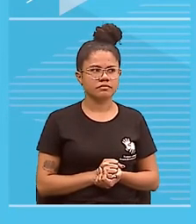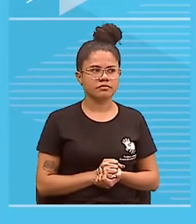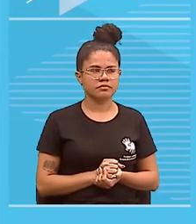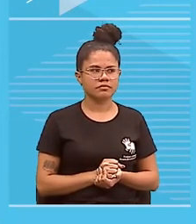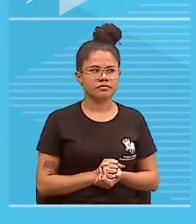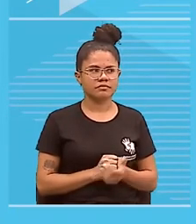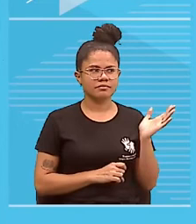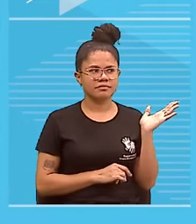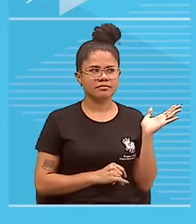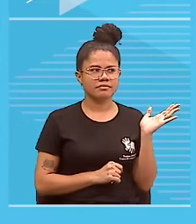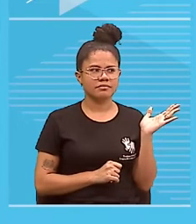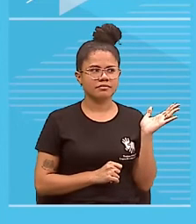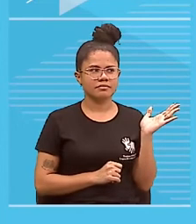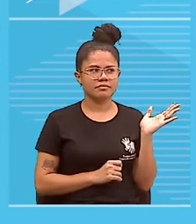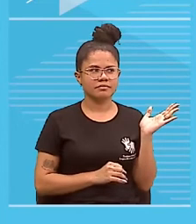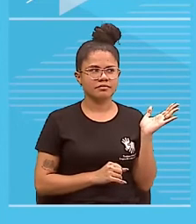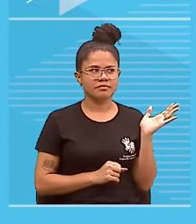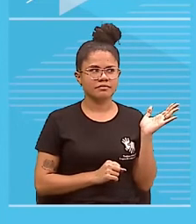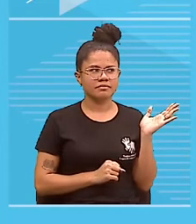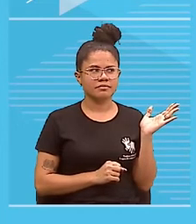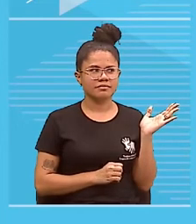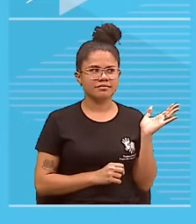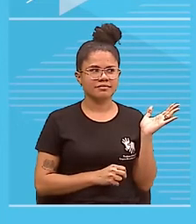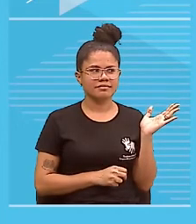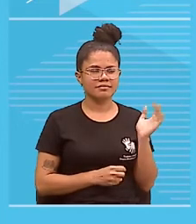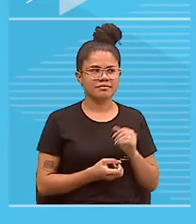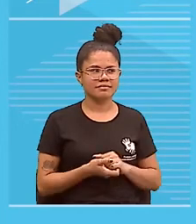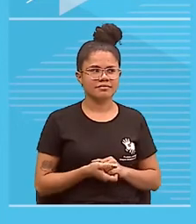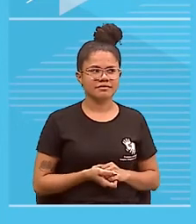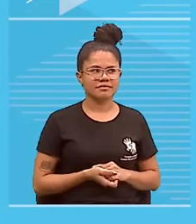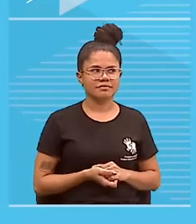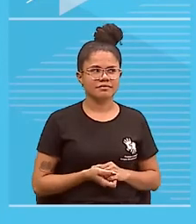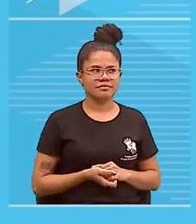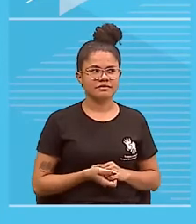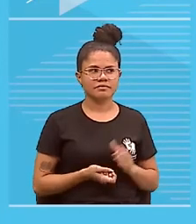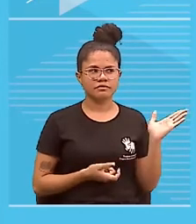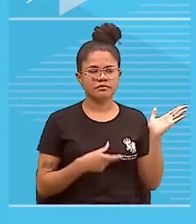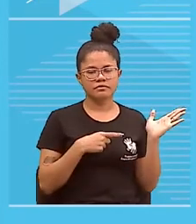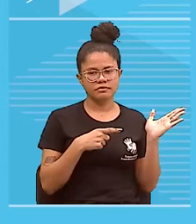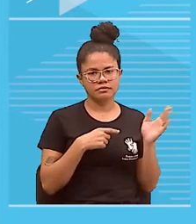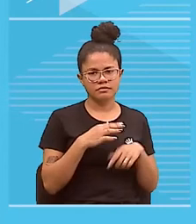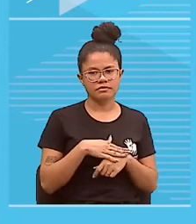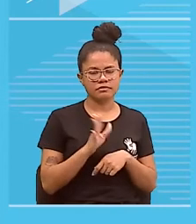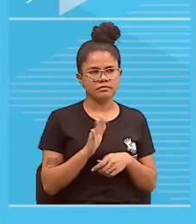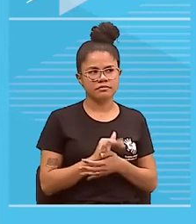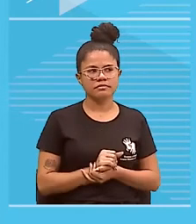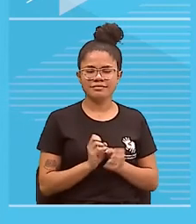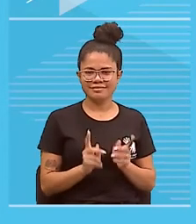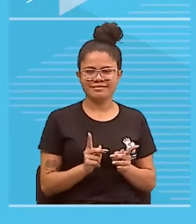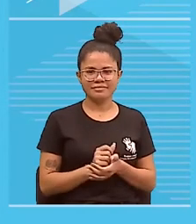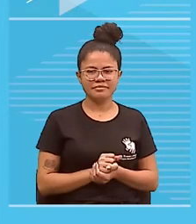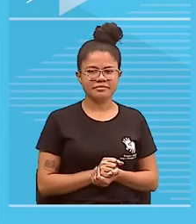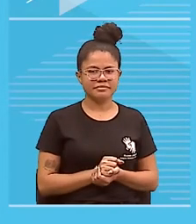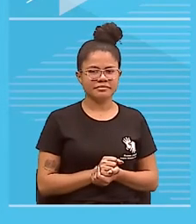o choco choco choco choco e para cá vem ou mais beleza